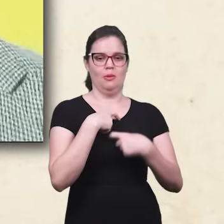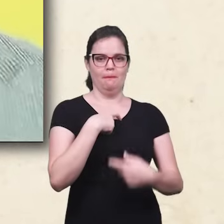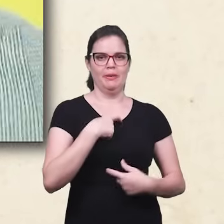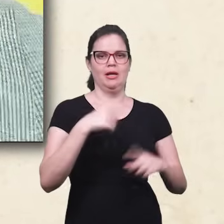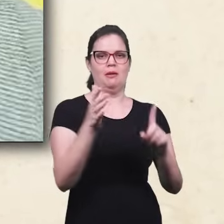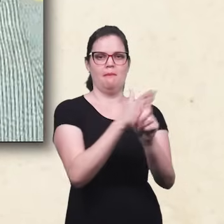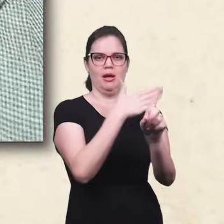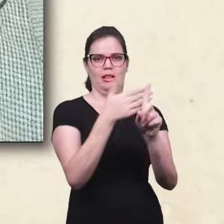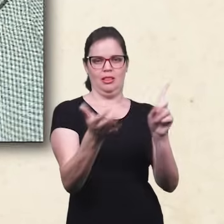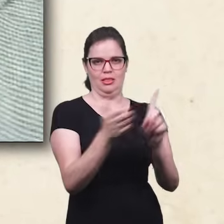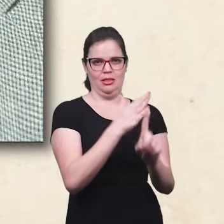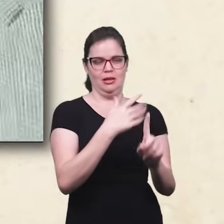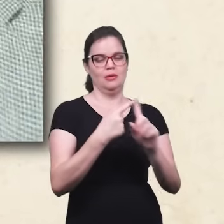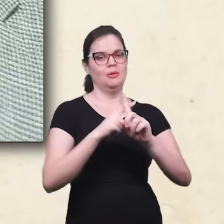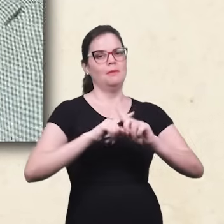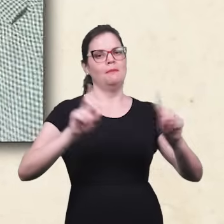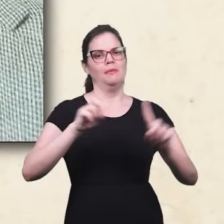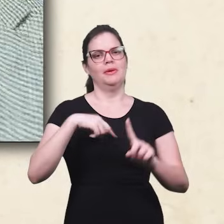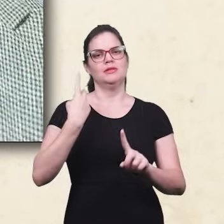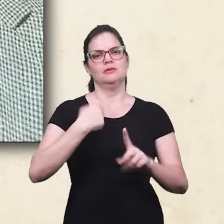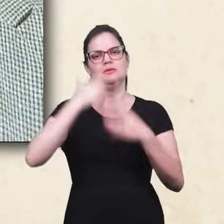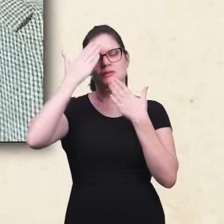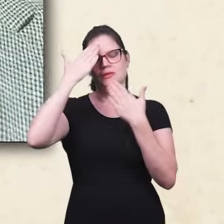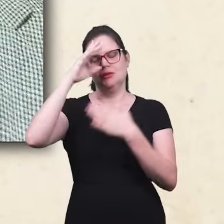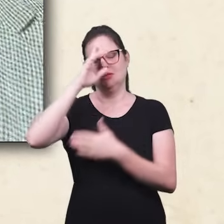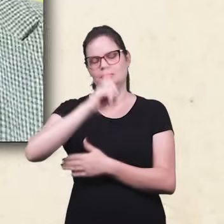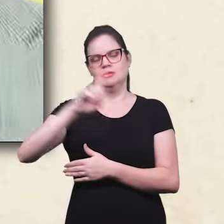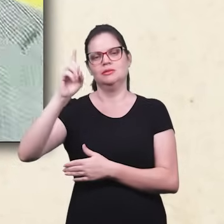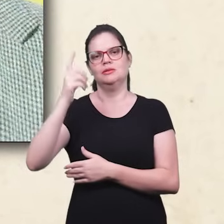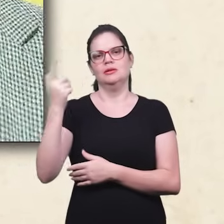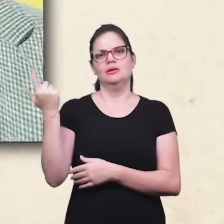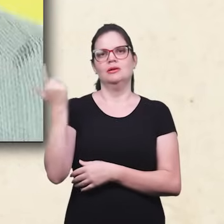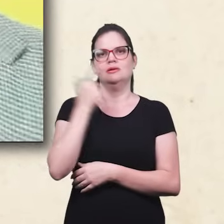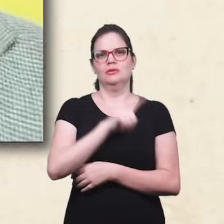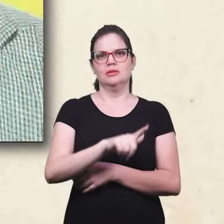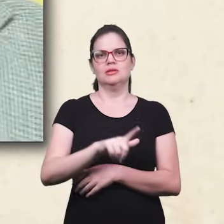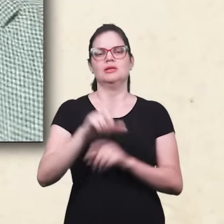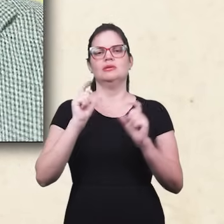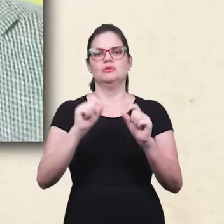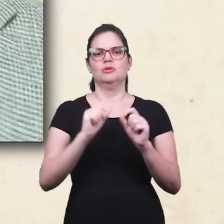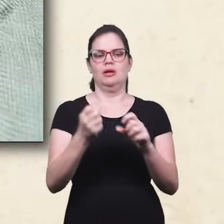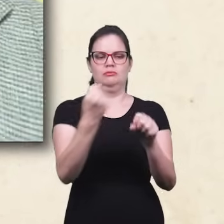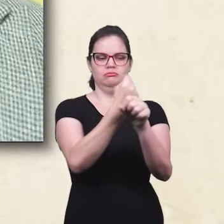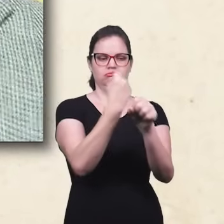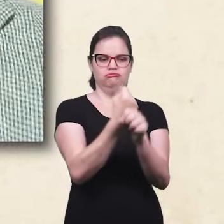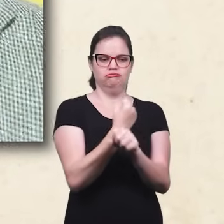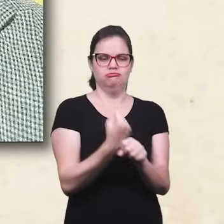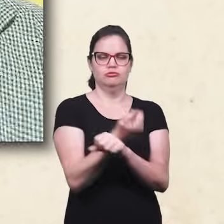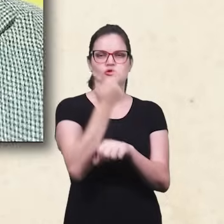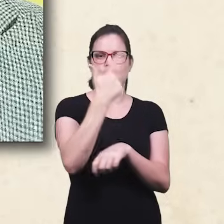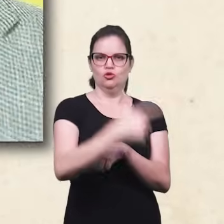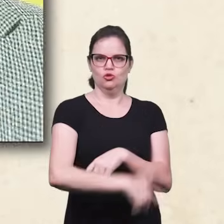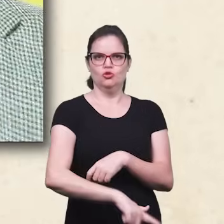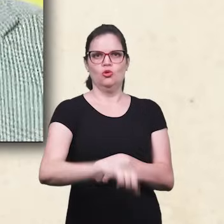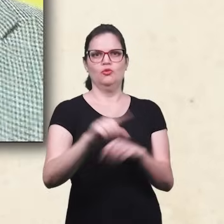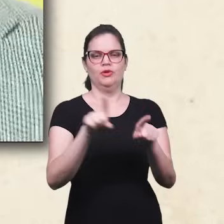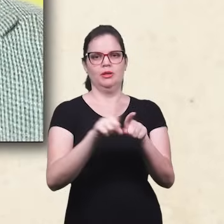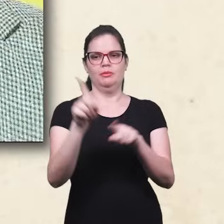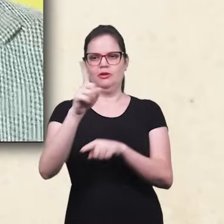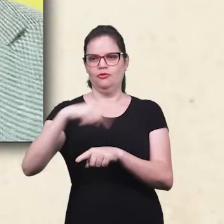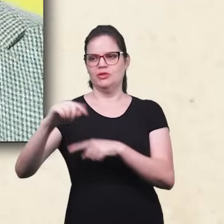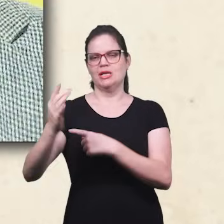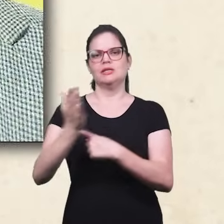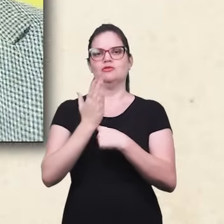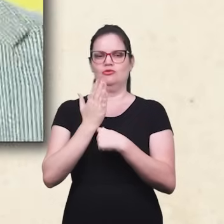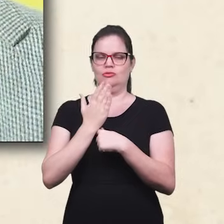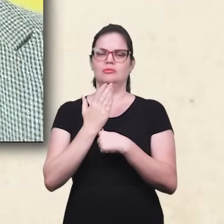obreiros, mas graças a Deus conseguimos erguer de novo e graças à vossa